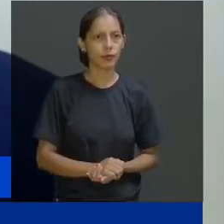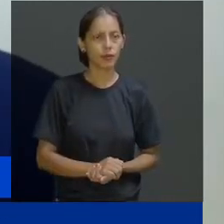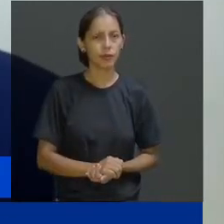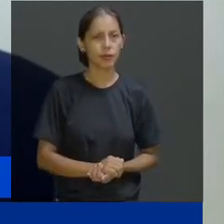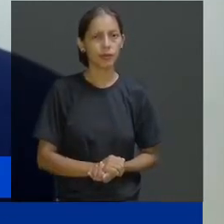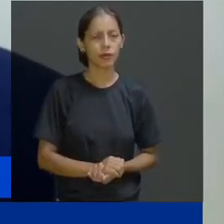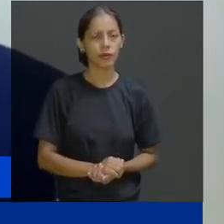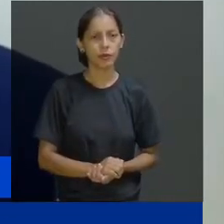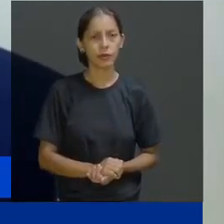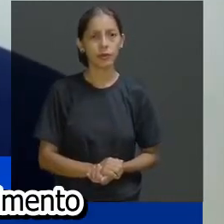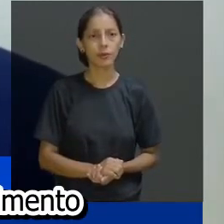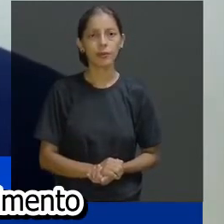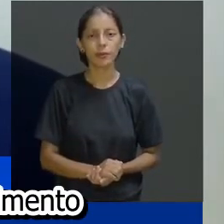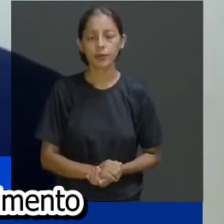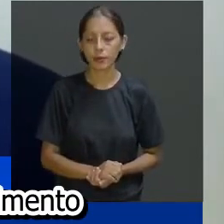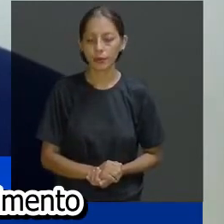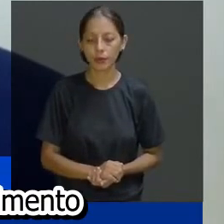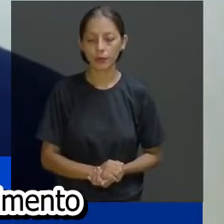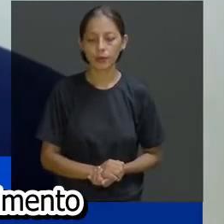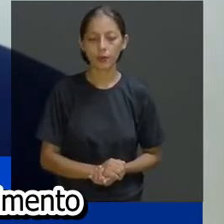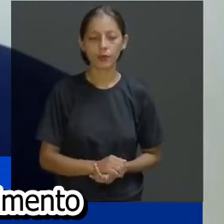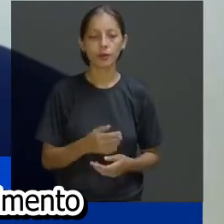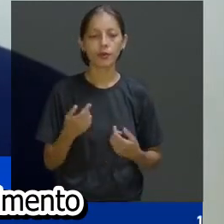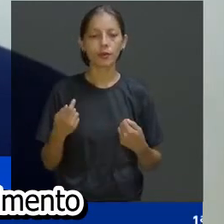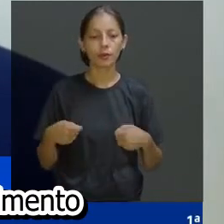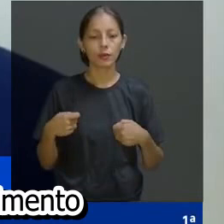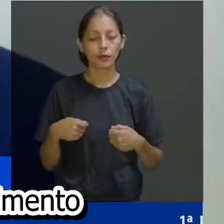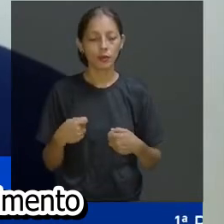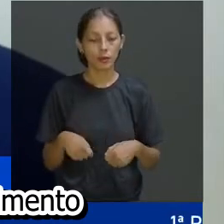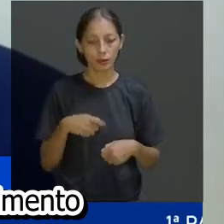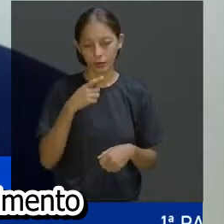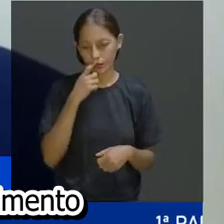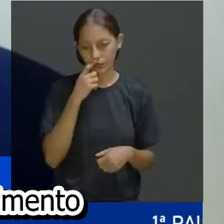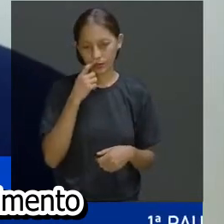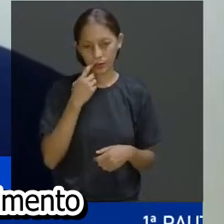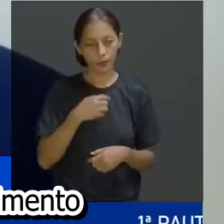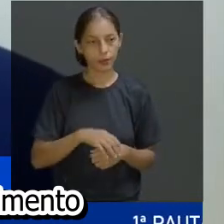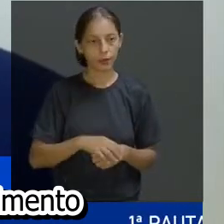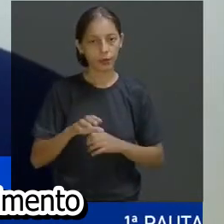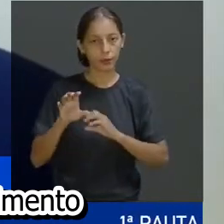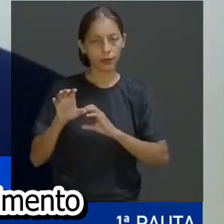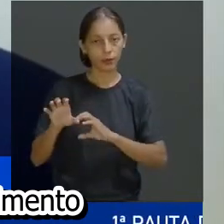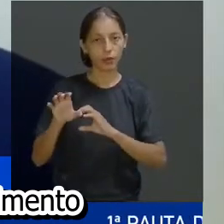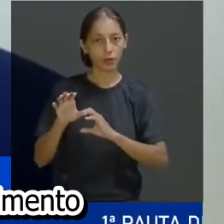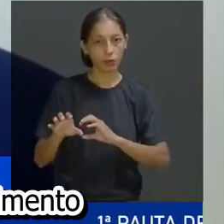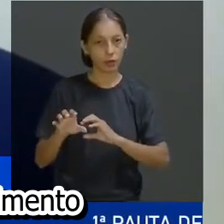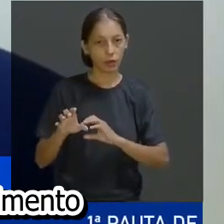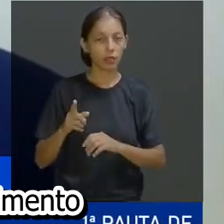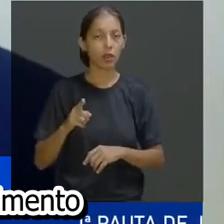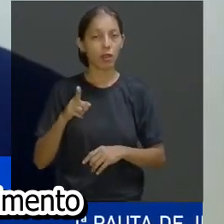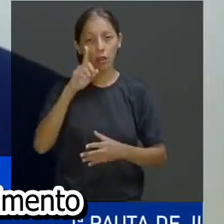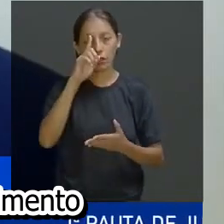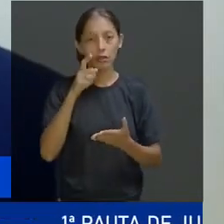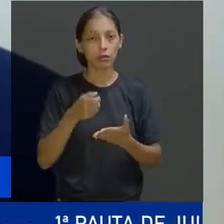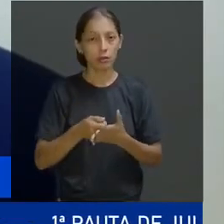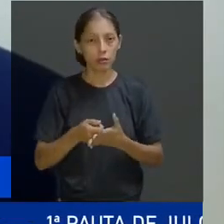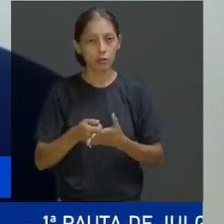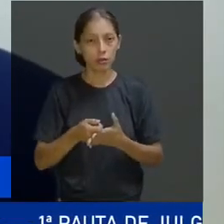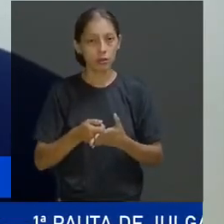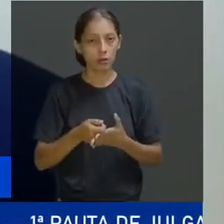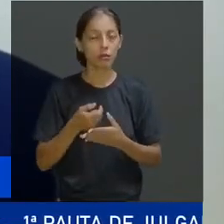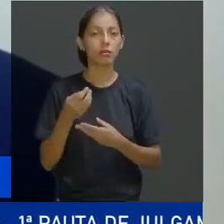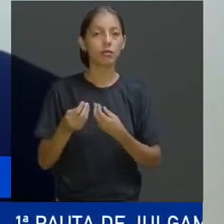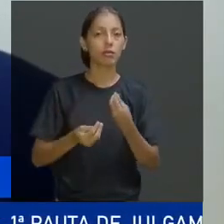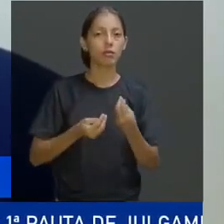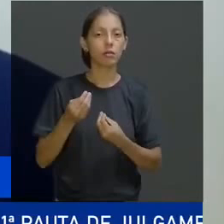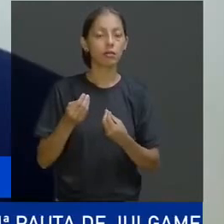proporcionalidade. Todavia, aqui é necessário diferenciar o descumprimento do mínimo exigido para financiamento das candidaturas